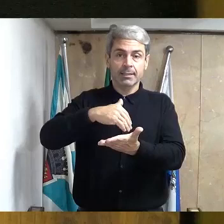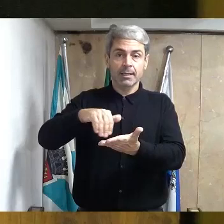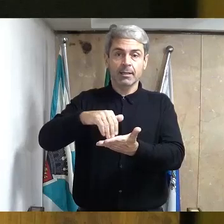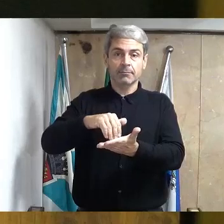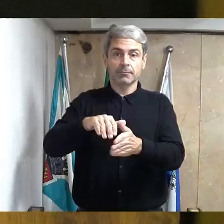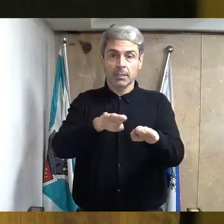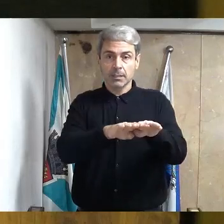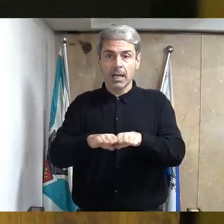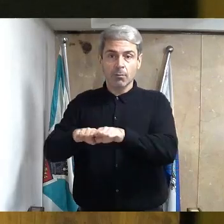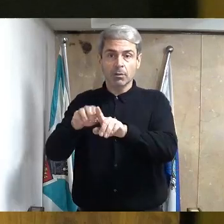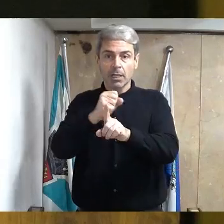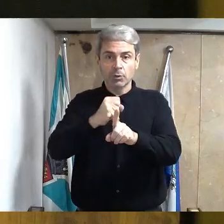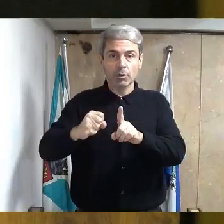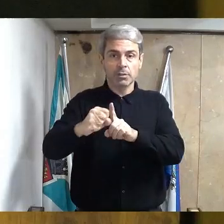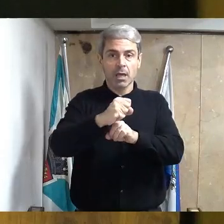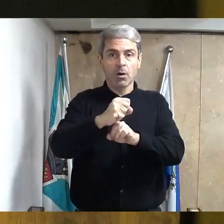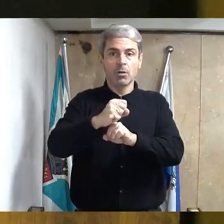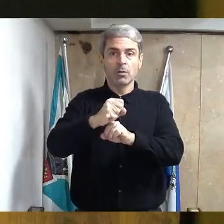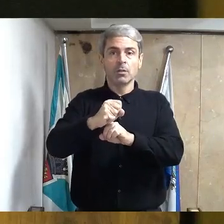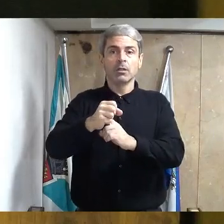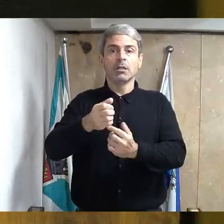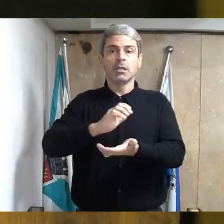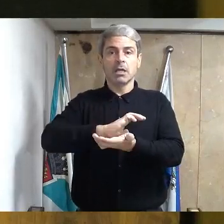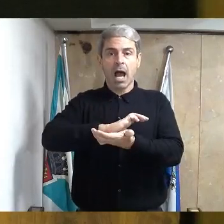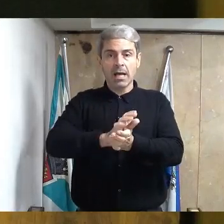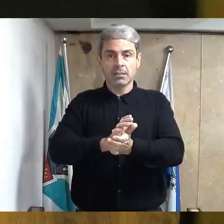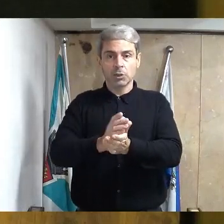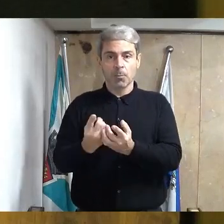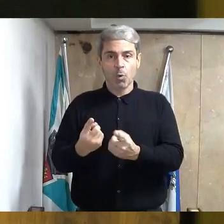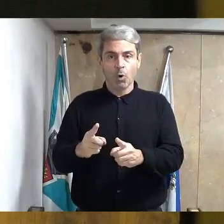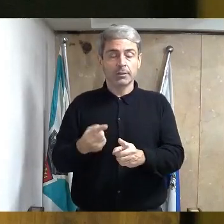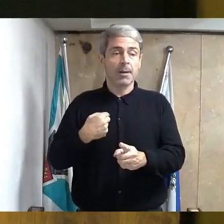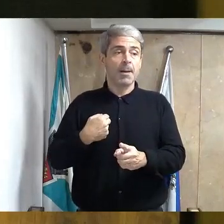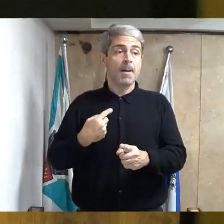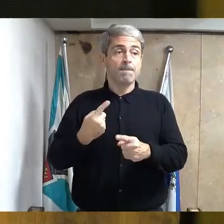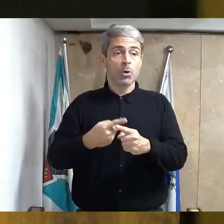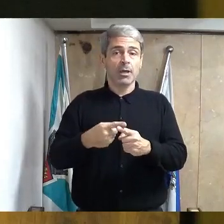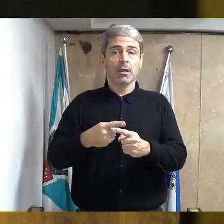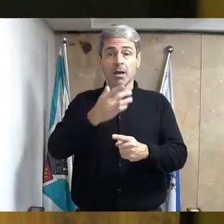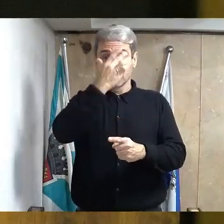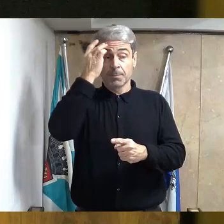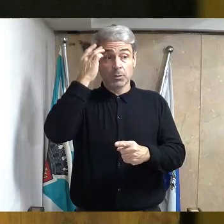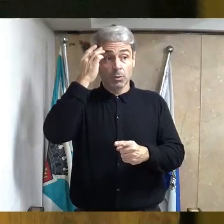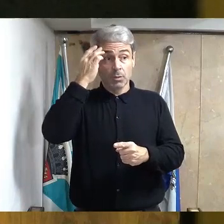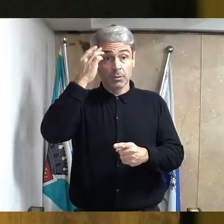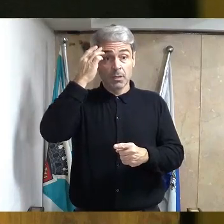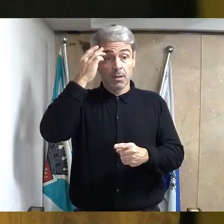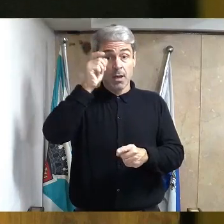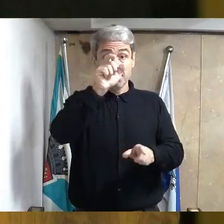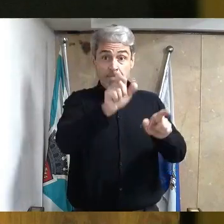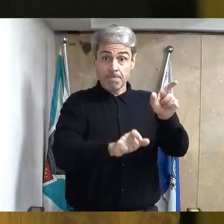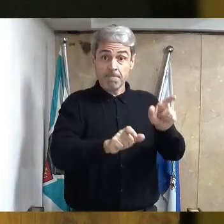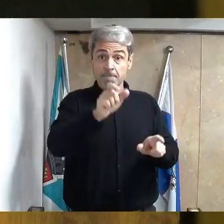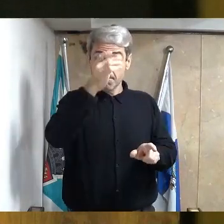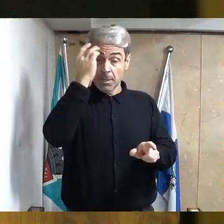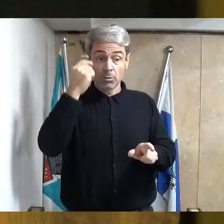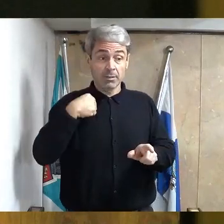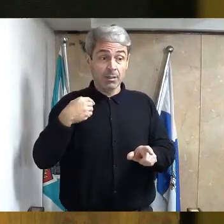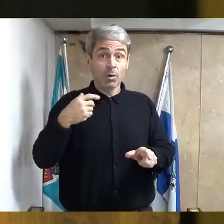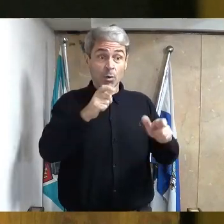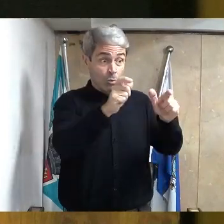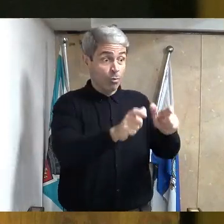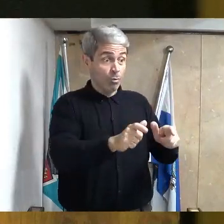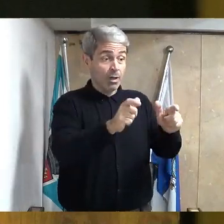Racismo, para que as pessoas possam ter um lugar, porque muitas das